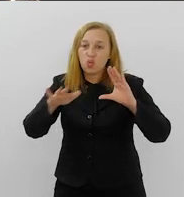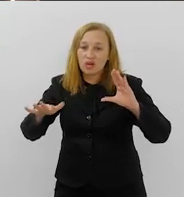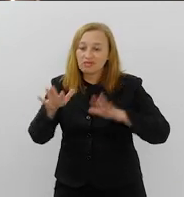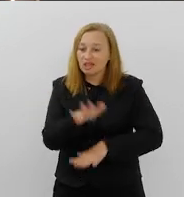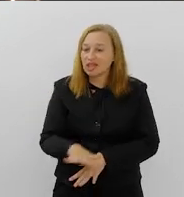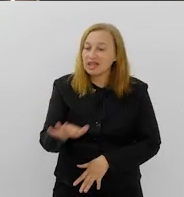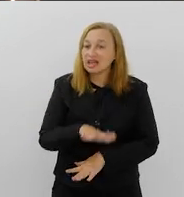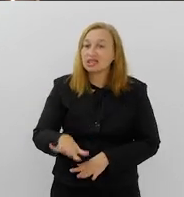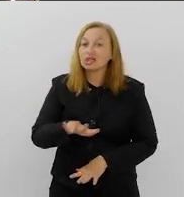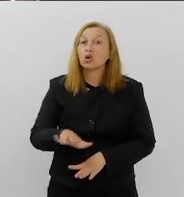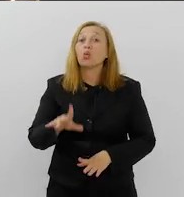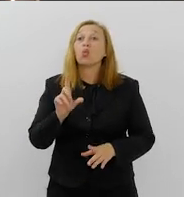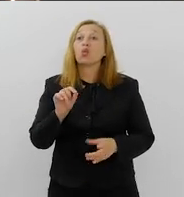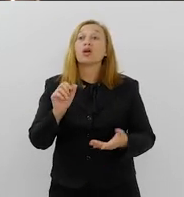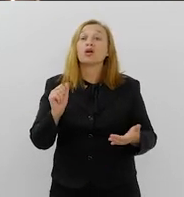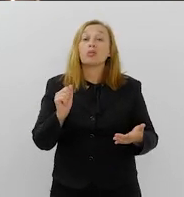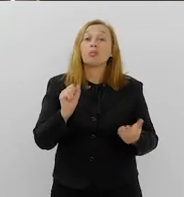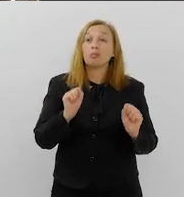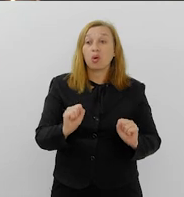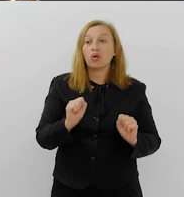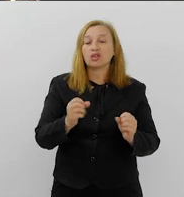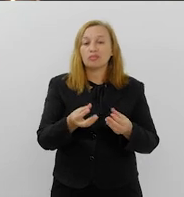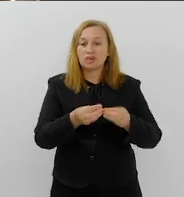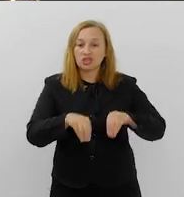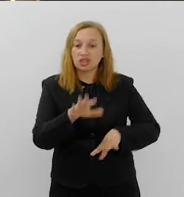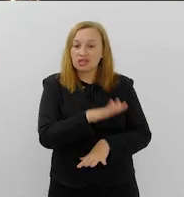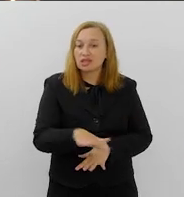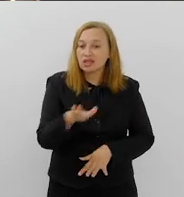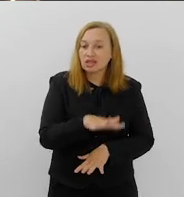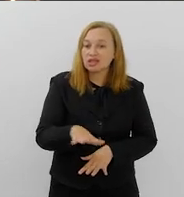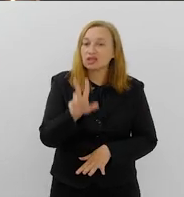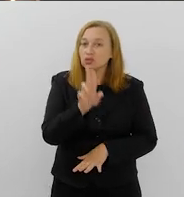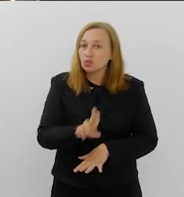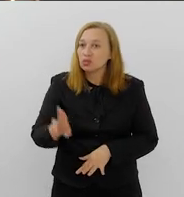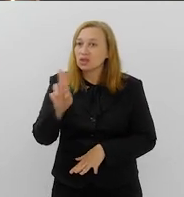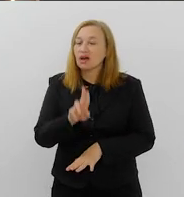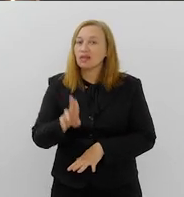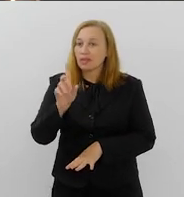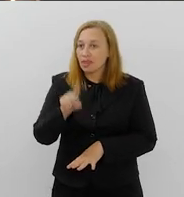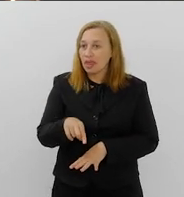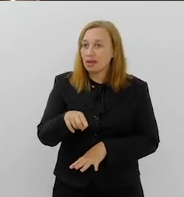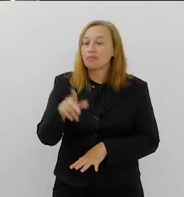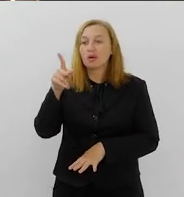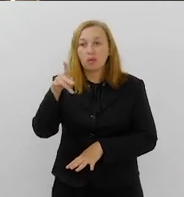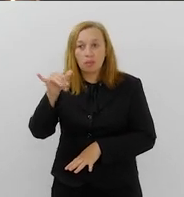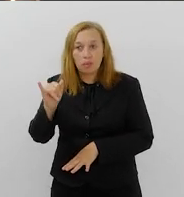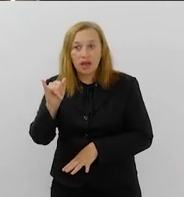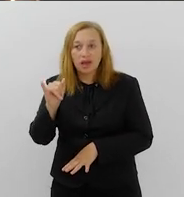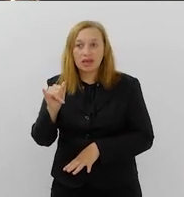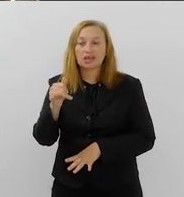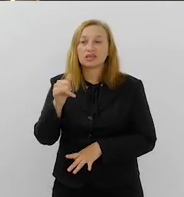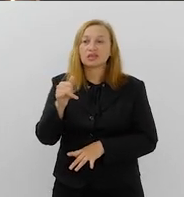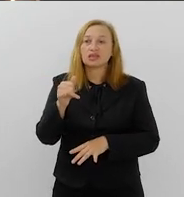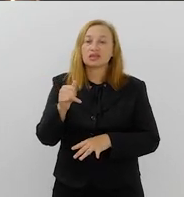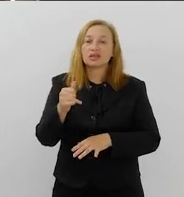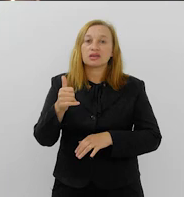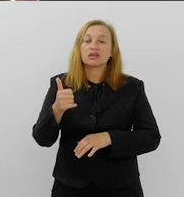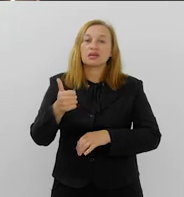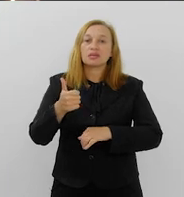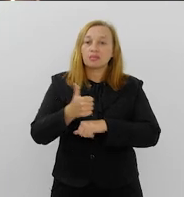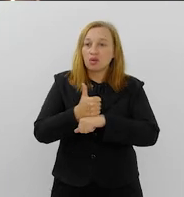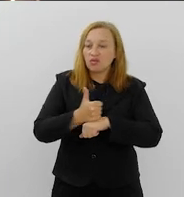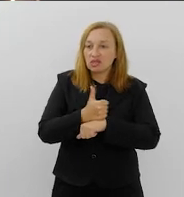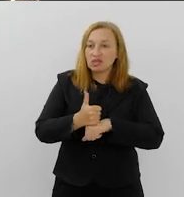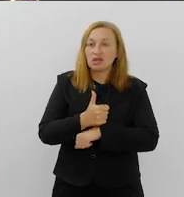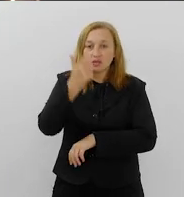digamos assim. E o que que isso pode prejudicar essa criança, né, que está sendo utilizada, né, pelos pais para ganhar dinheiro, enfim,